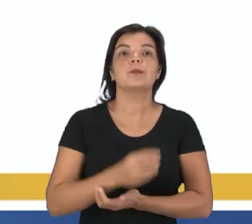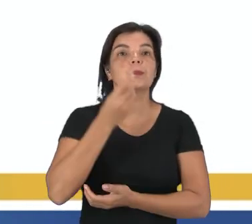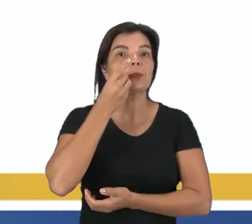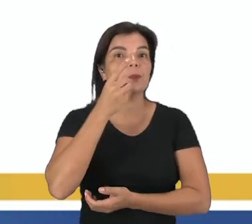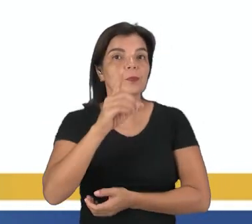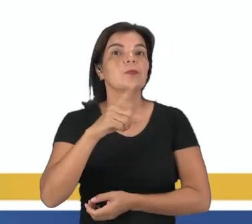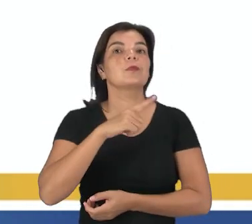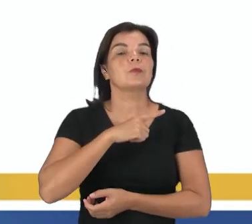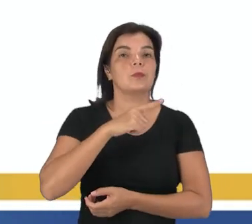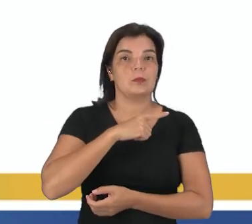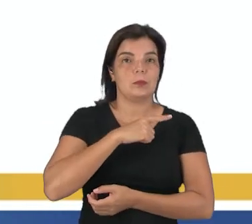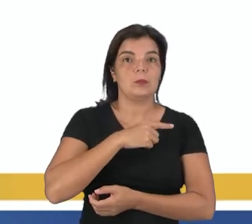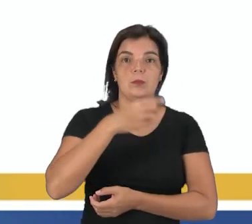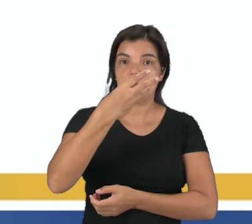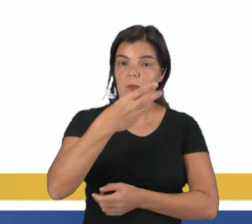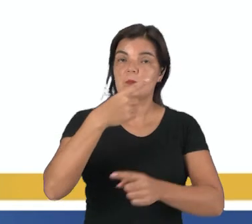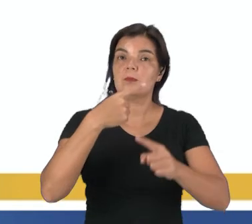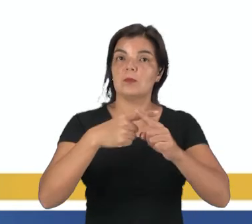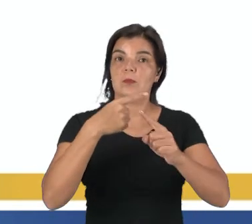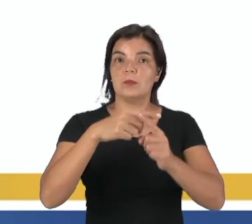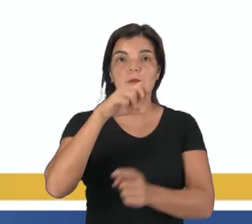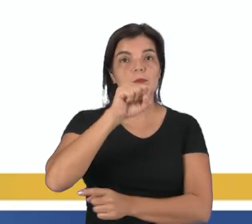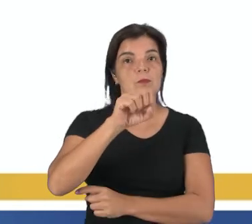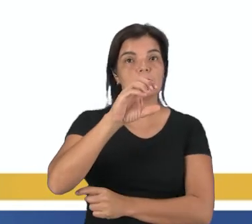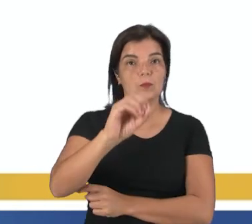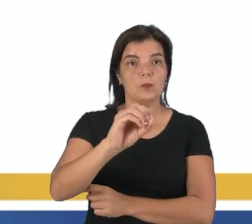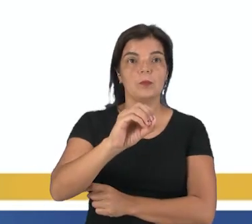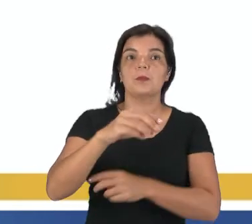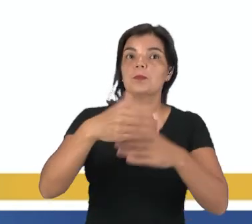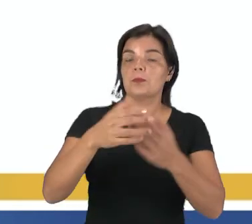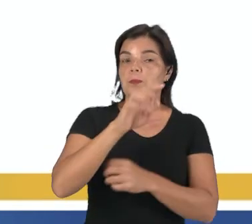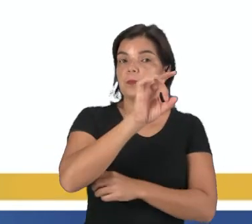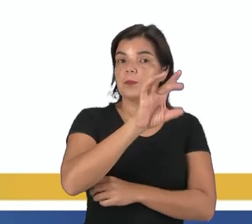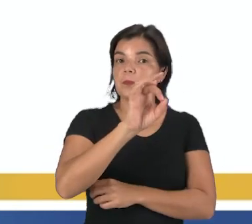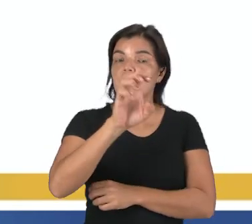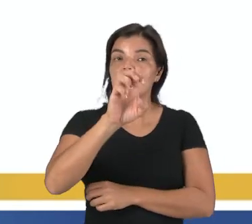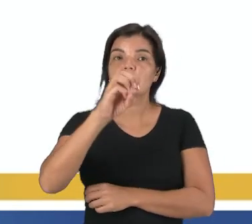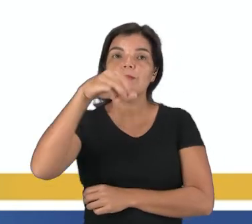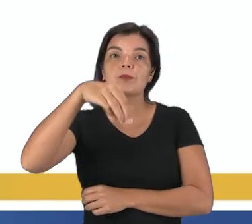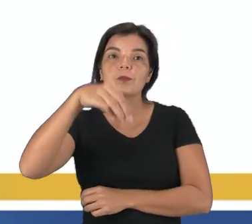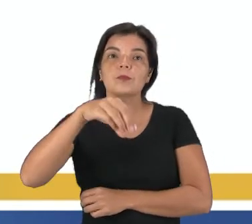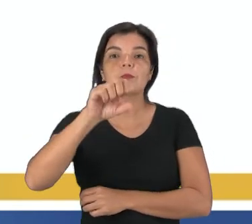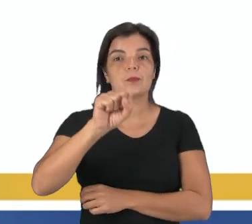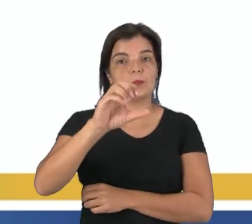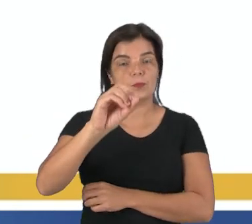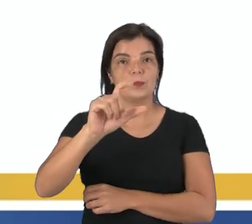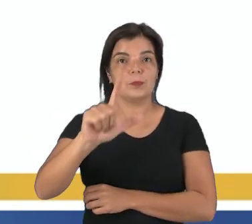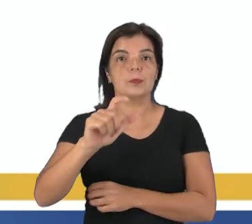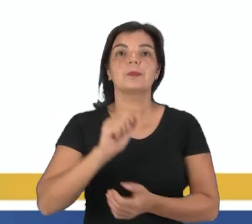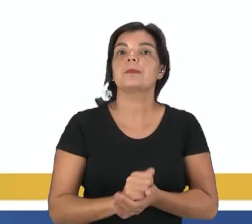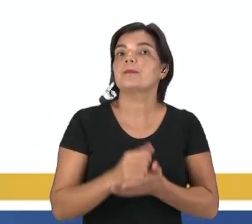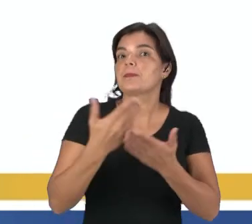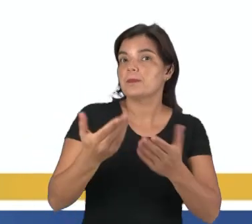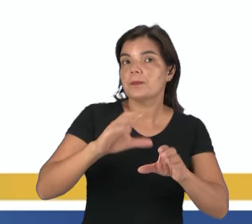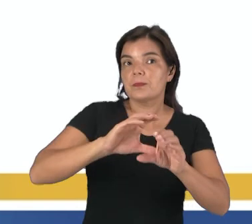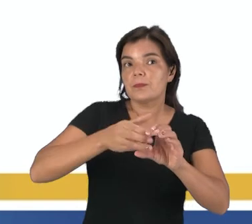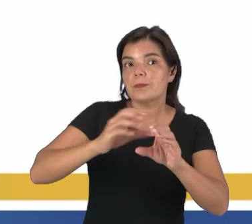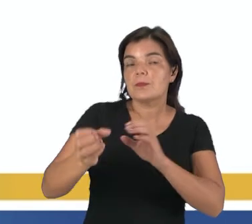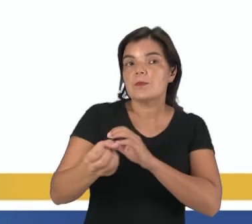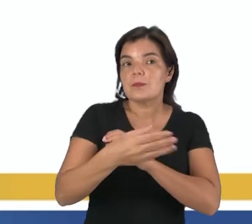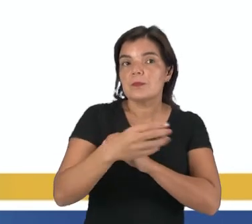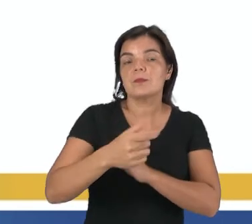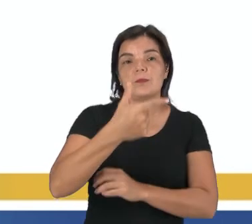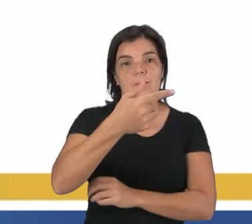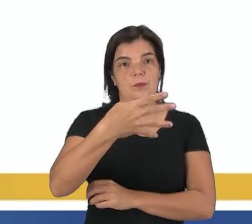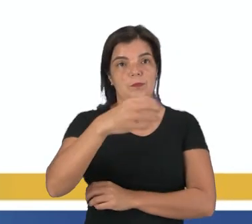dia, temos que ela gastará 3 vezes 80 litros, pois a cada 5 minutos ela gastará 80 litros. Então as torneiras